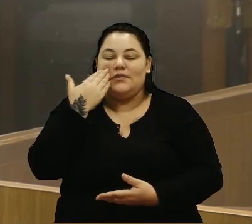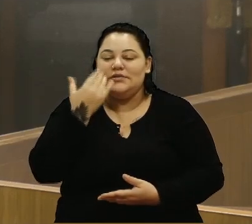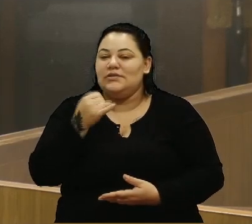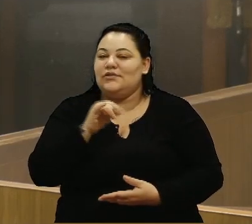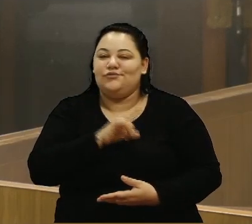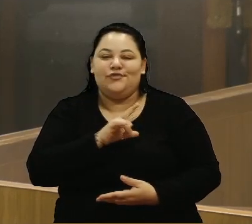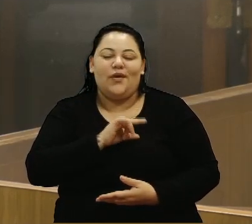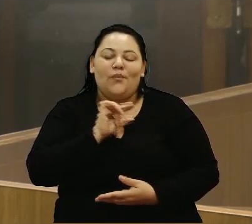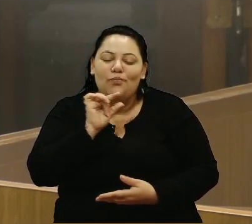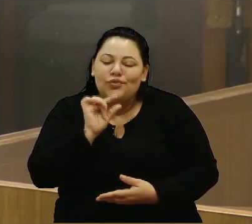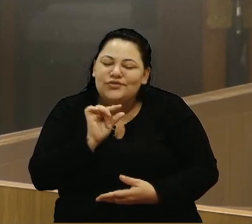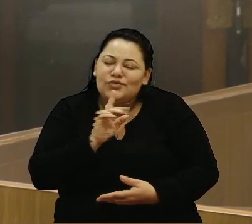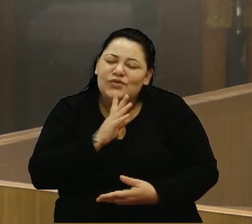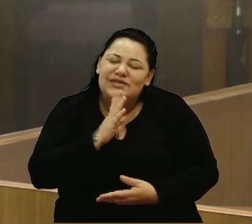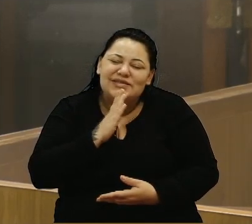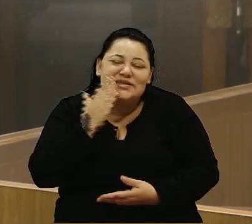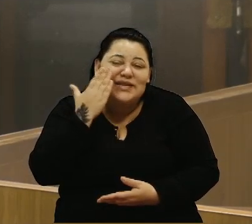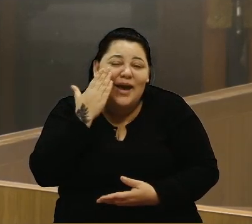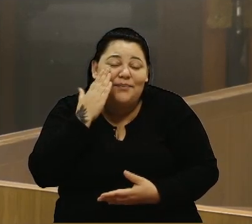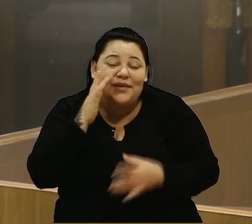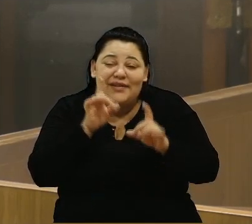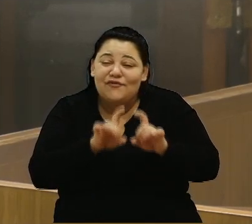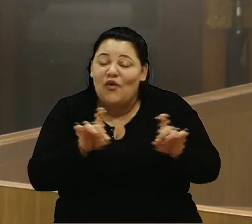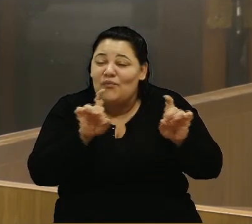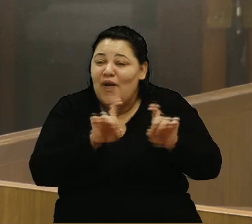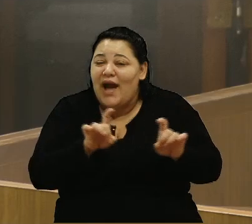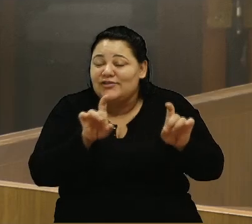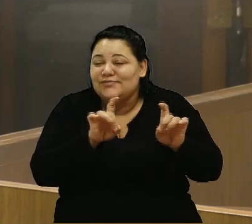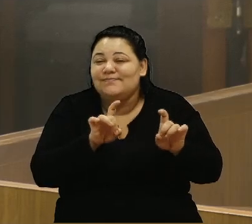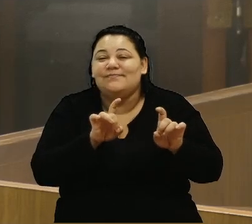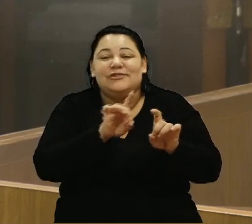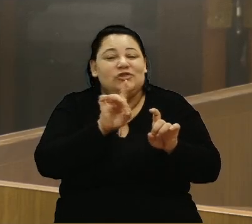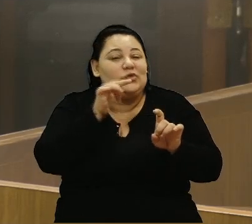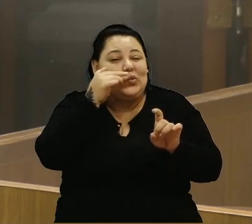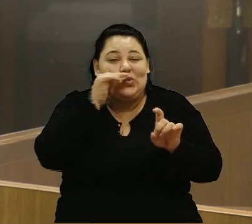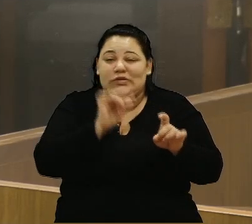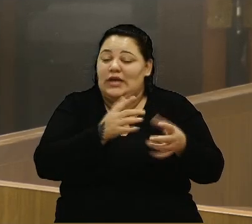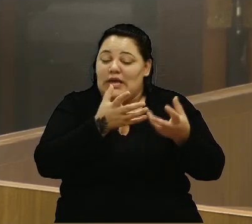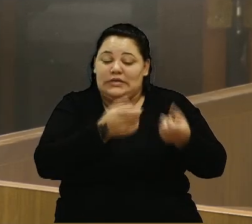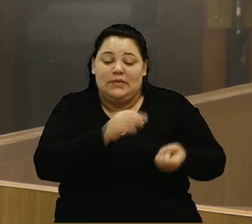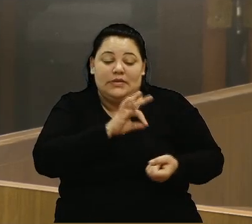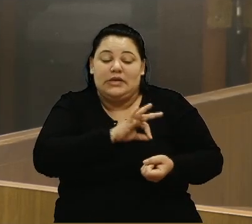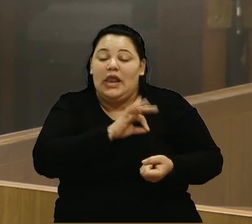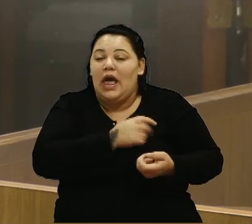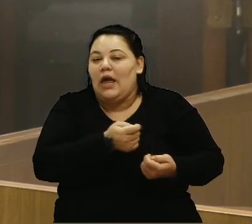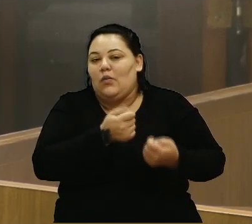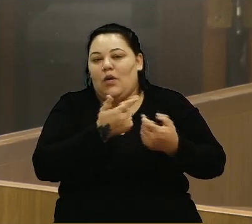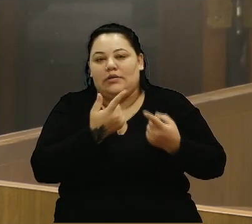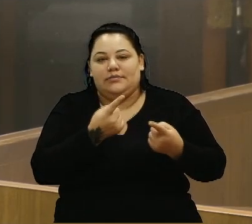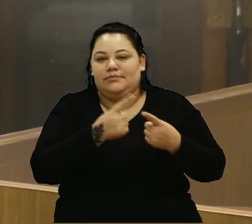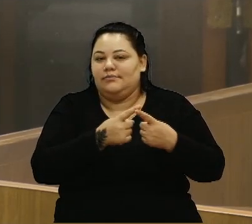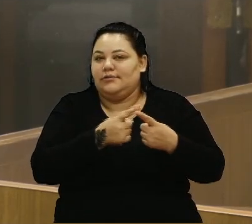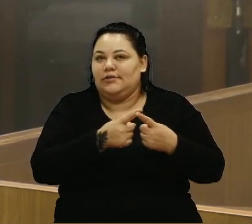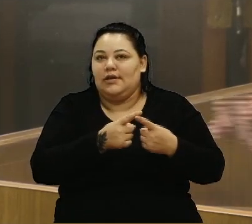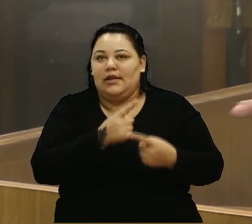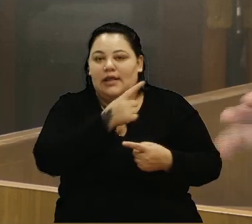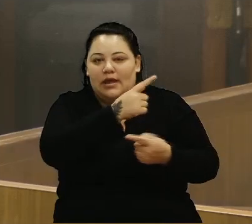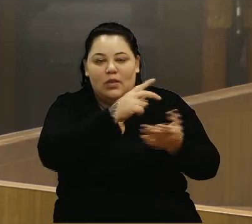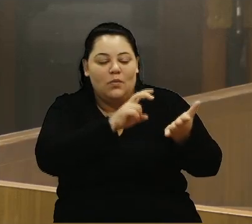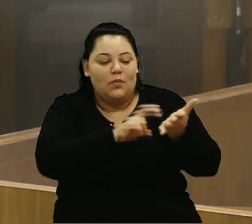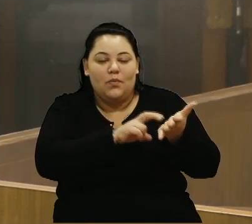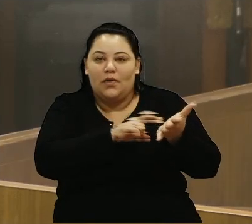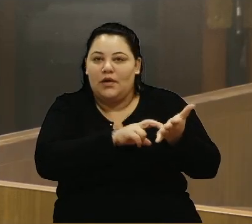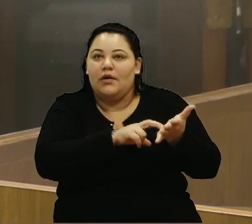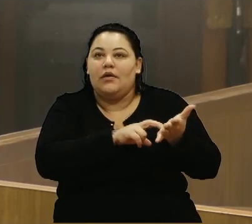tiver um pouquinho de conhecimento na informática, nós não conseguimos nem sequer receber o nosso salário, porque lá no banco depende